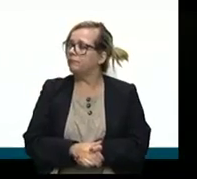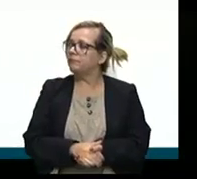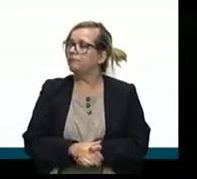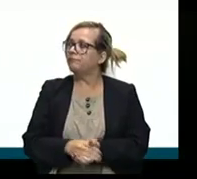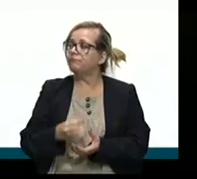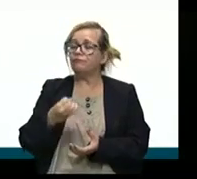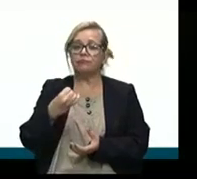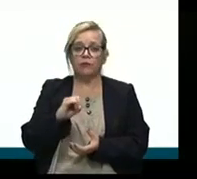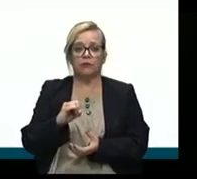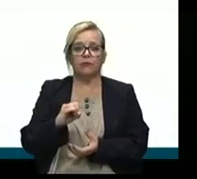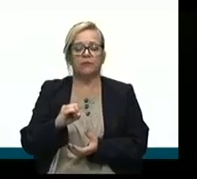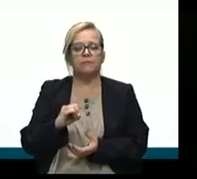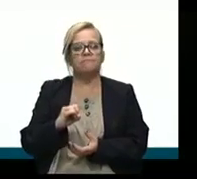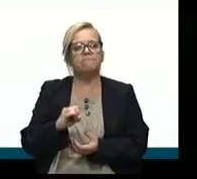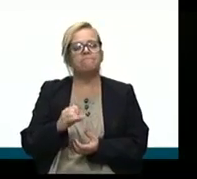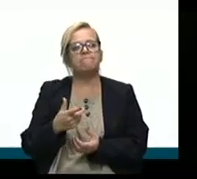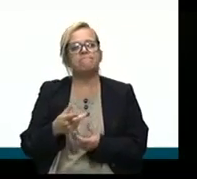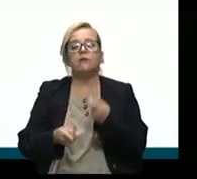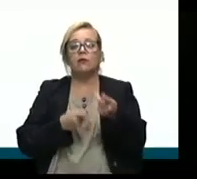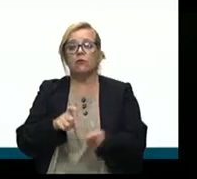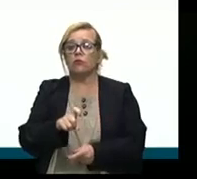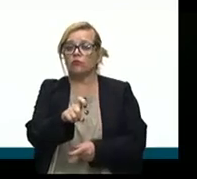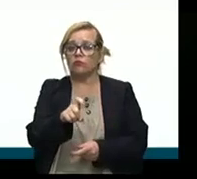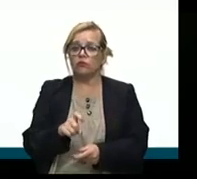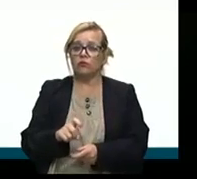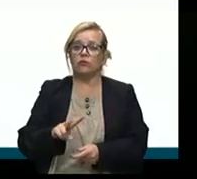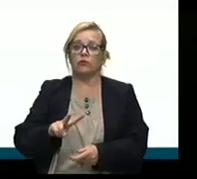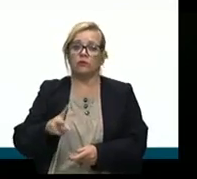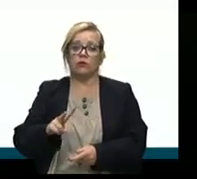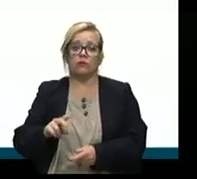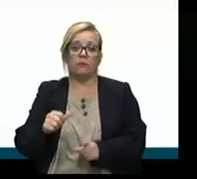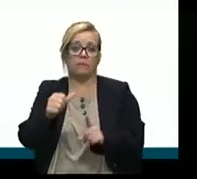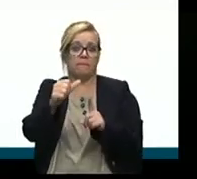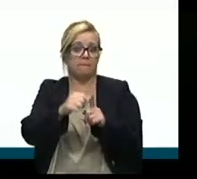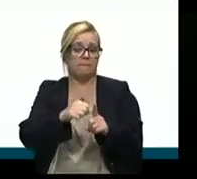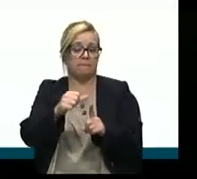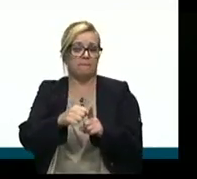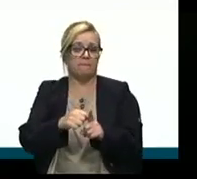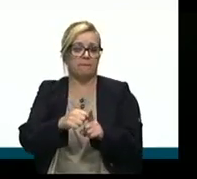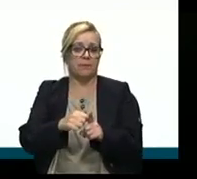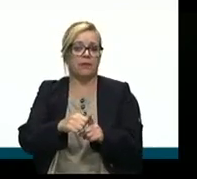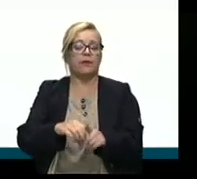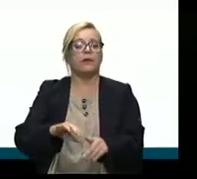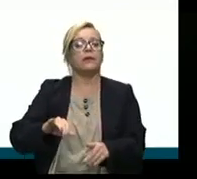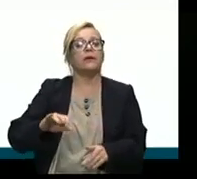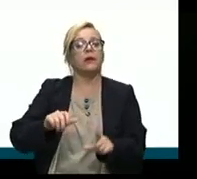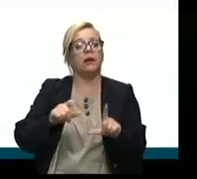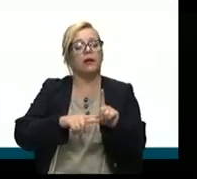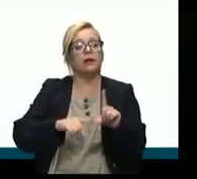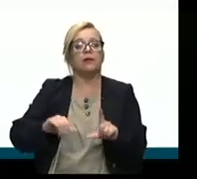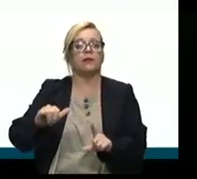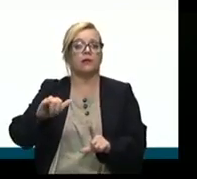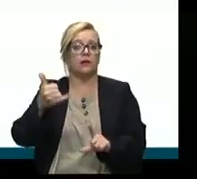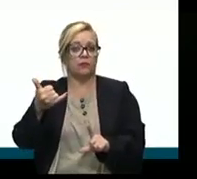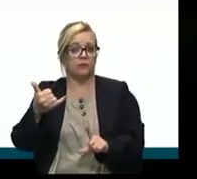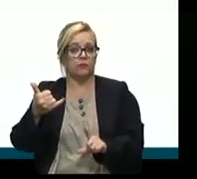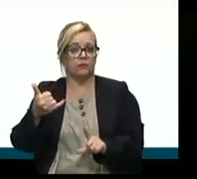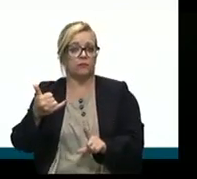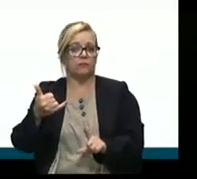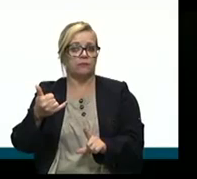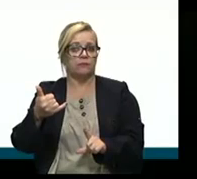Se denominarmos x a variável mês e y a